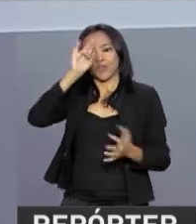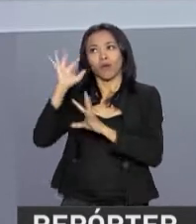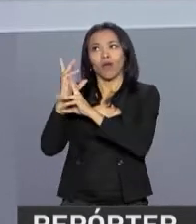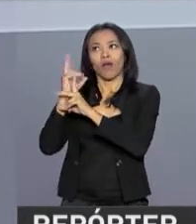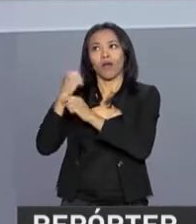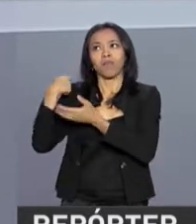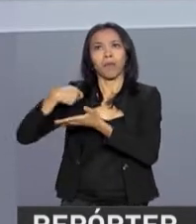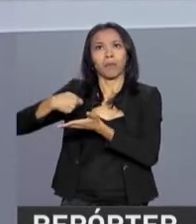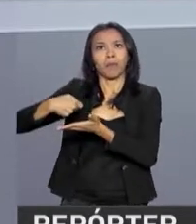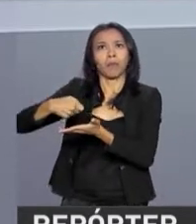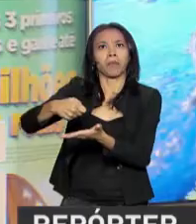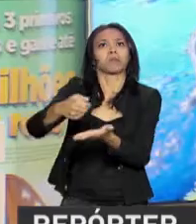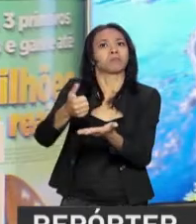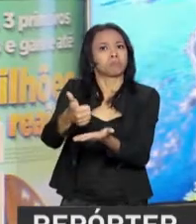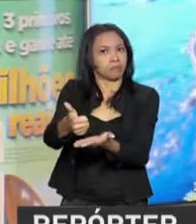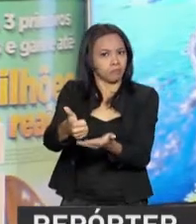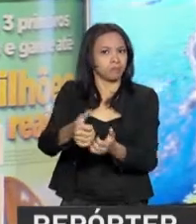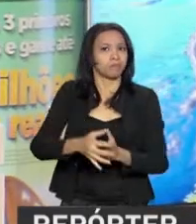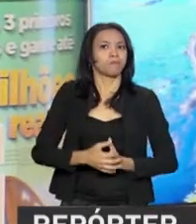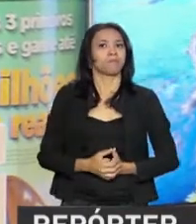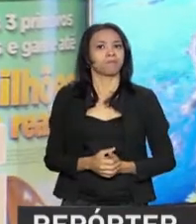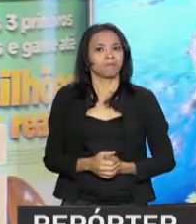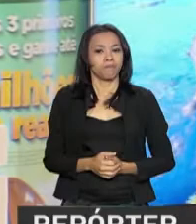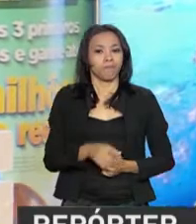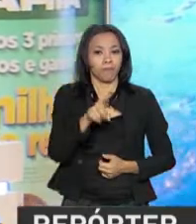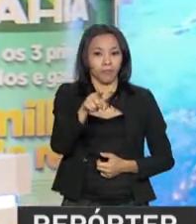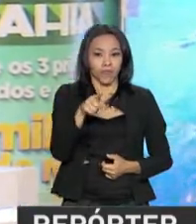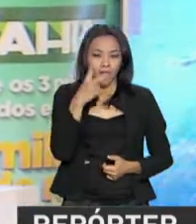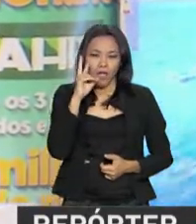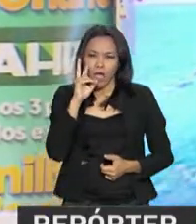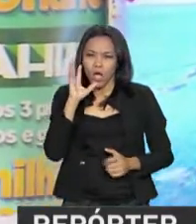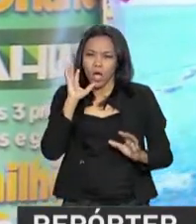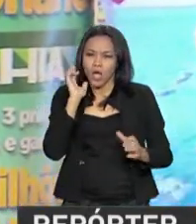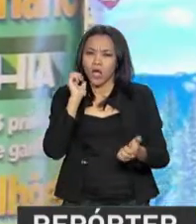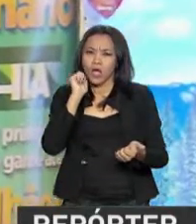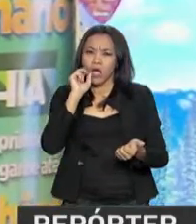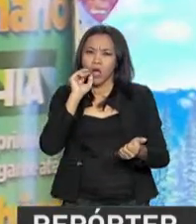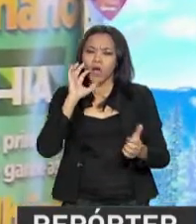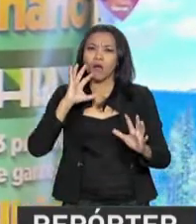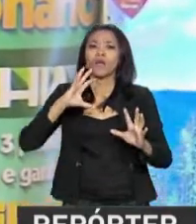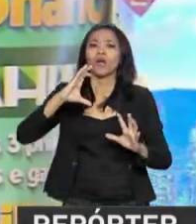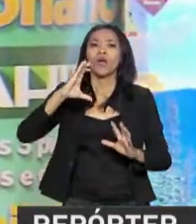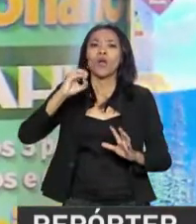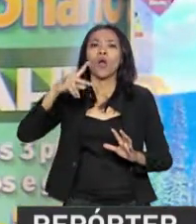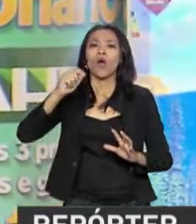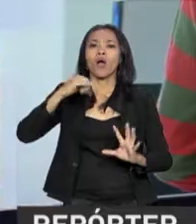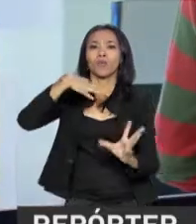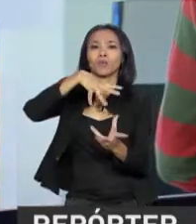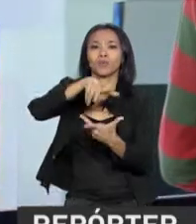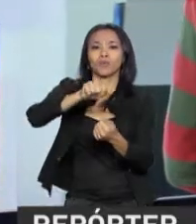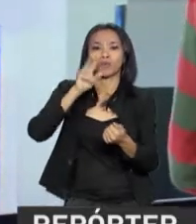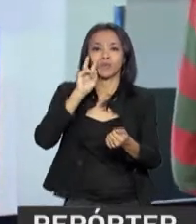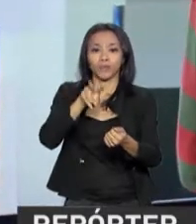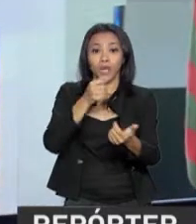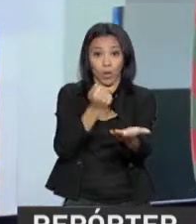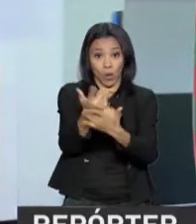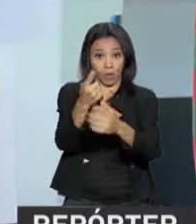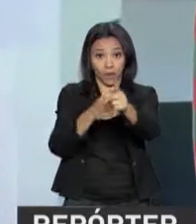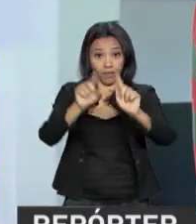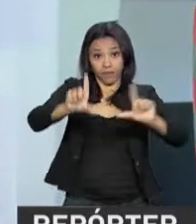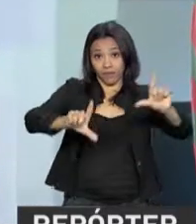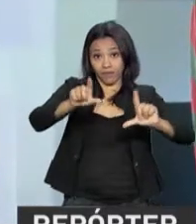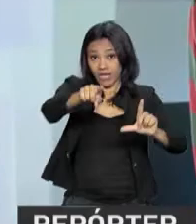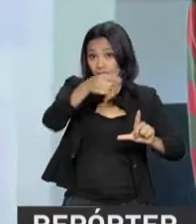bom pagador. De olho na Copa do Mundo, Paulo quer comprar uma TV para o sobrinho. Na negociação com a